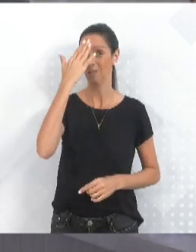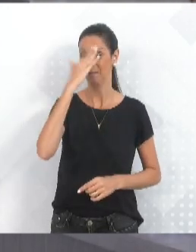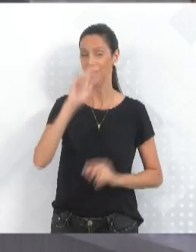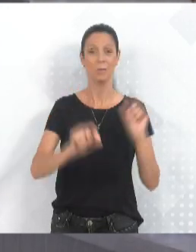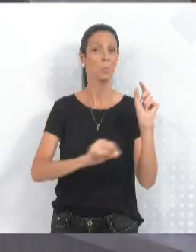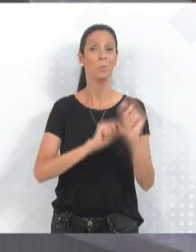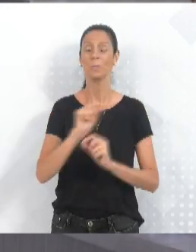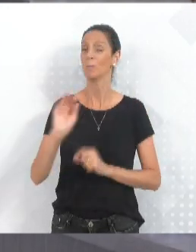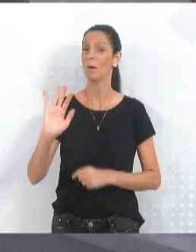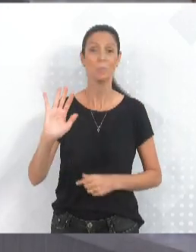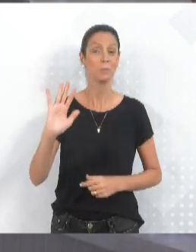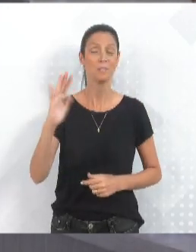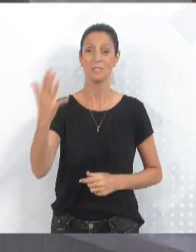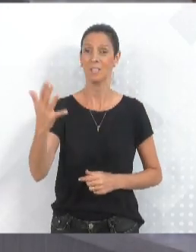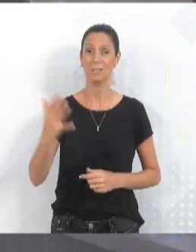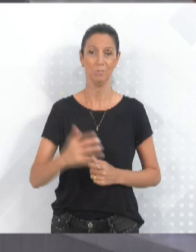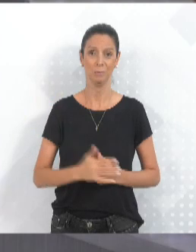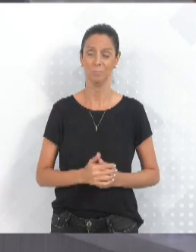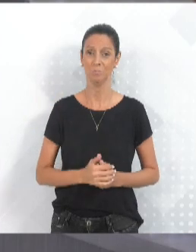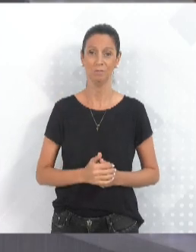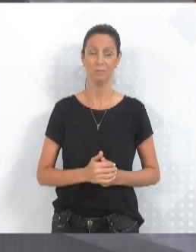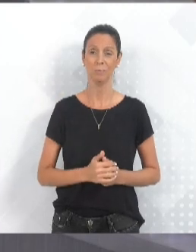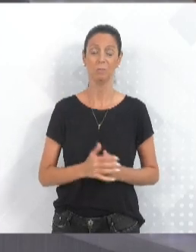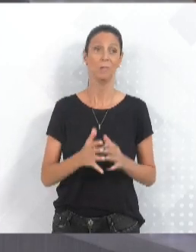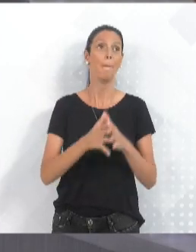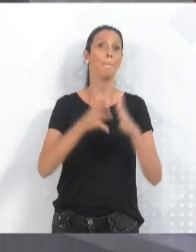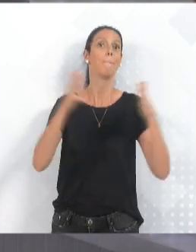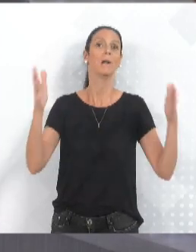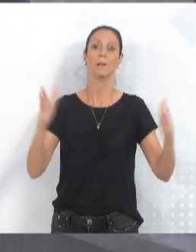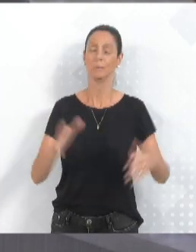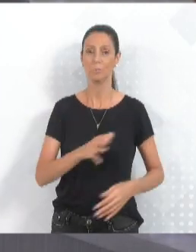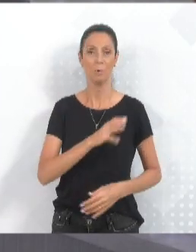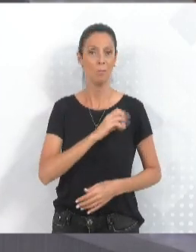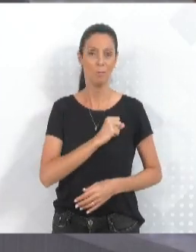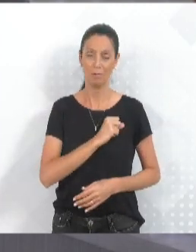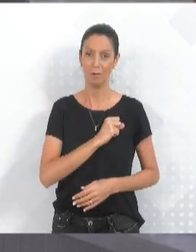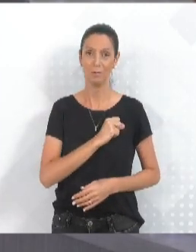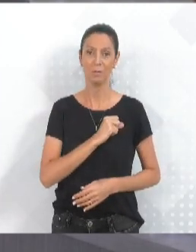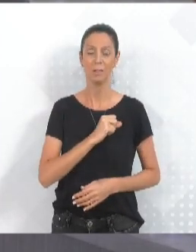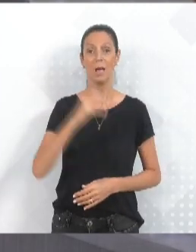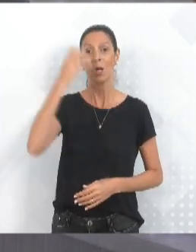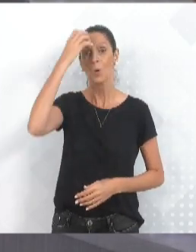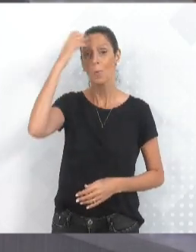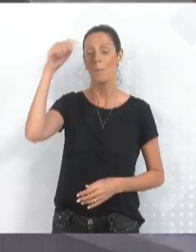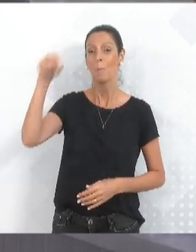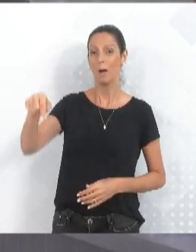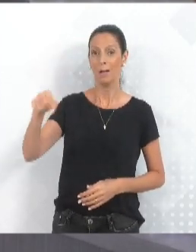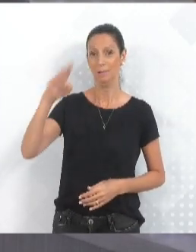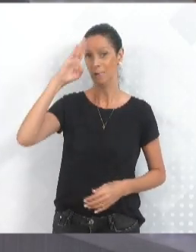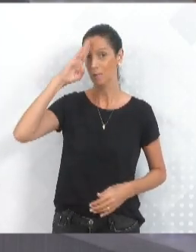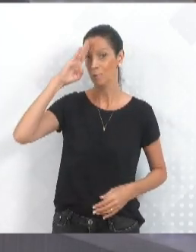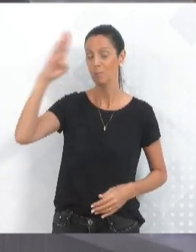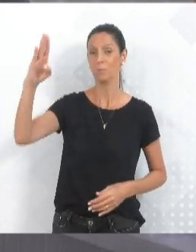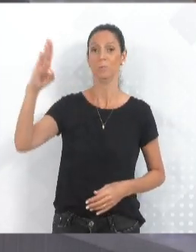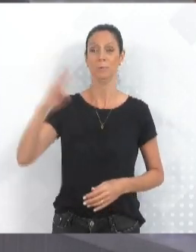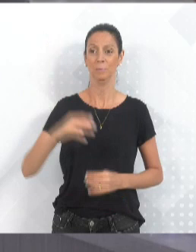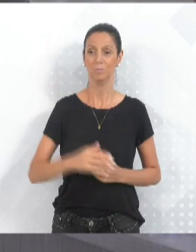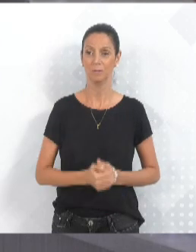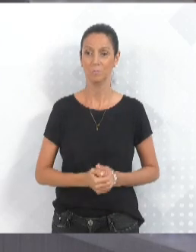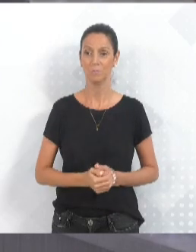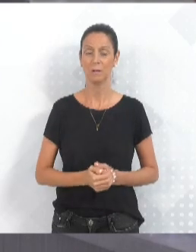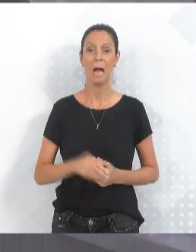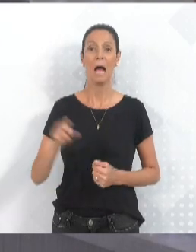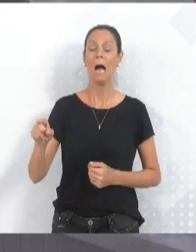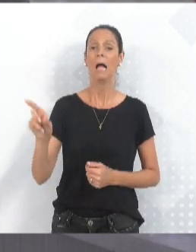acontecendo do tamanho do amor que acaba culpando por exemplo Forças Armadas de não estarem